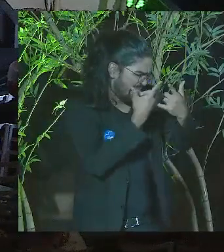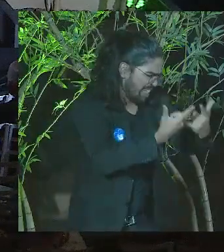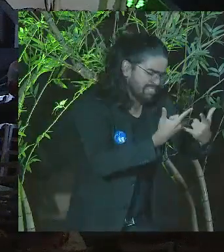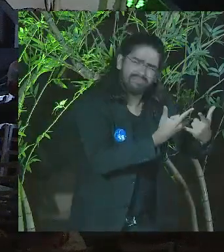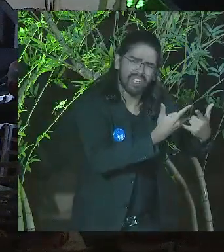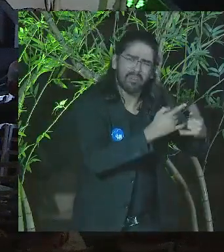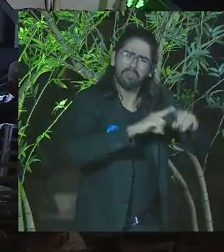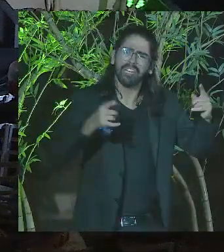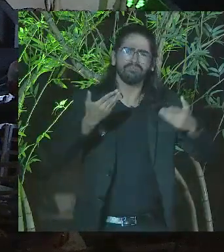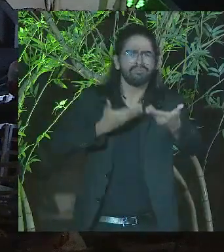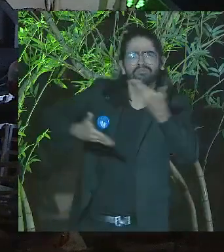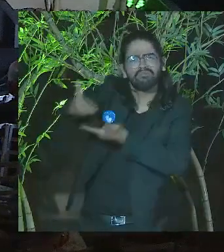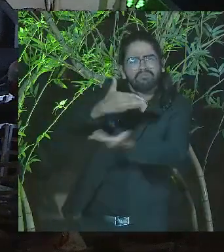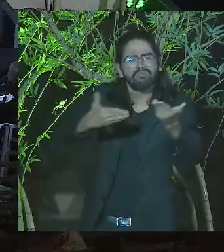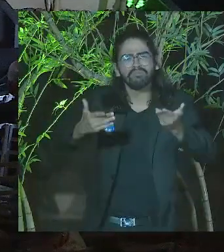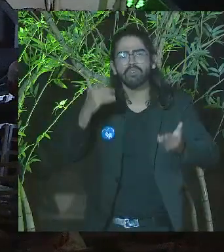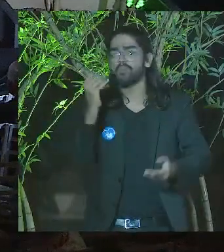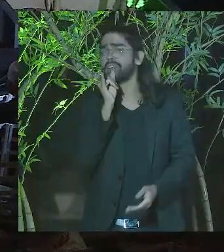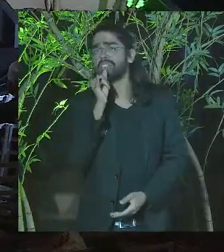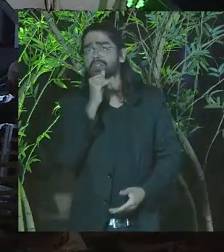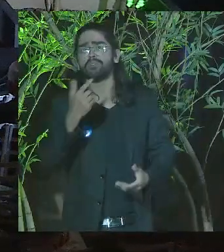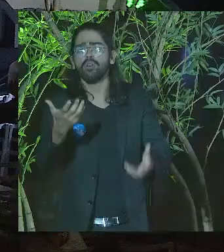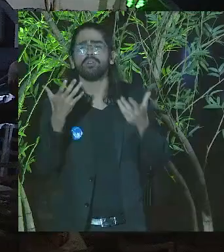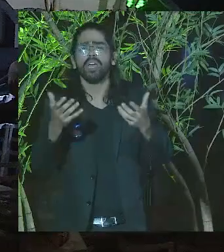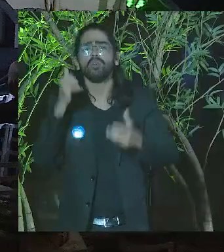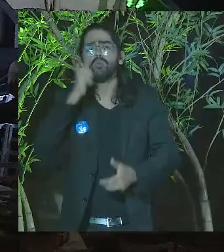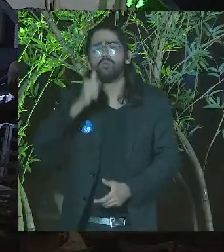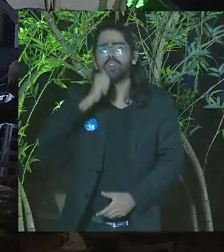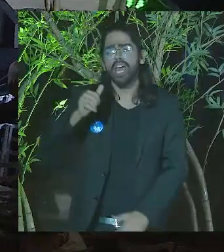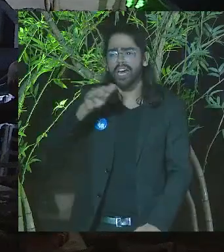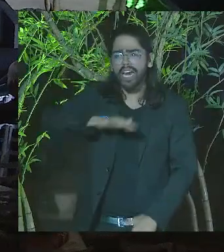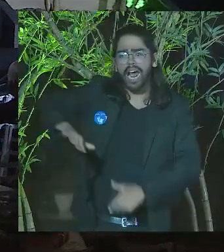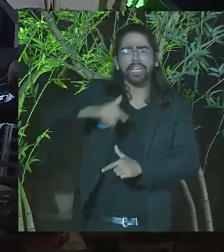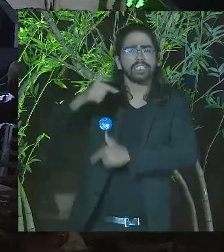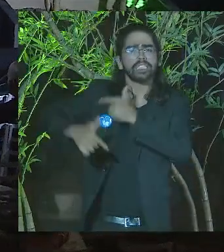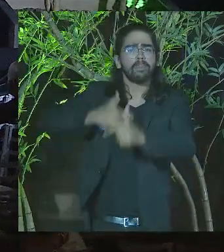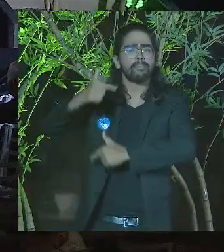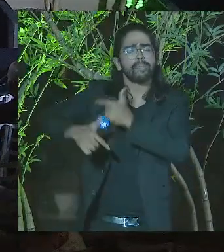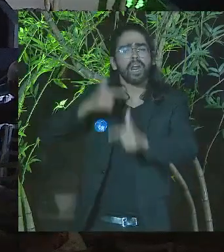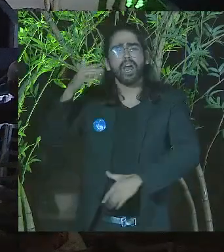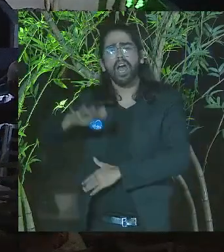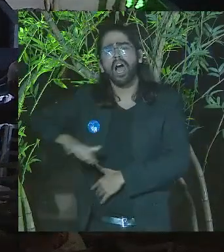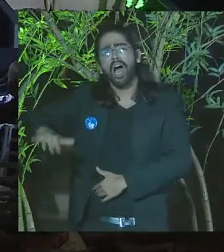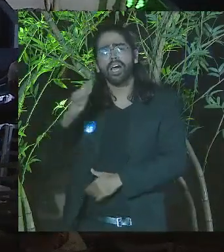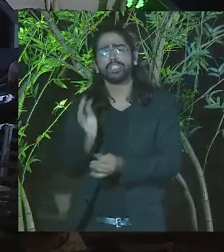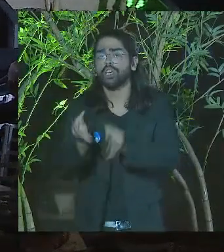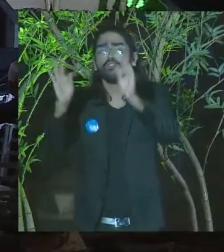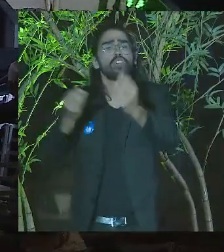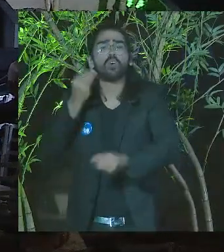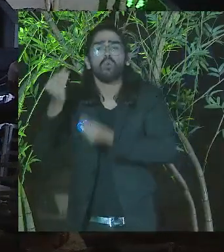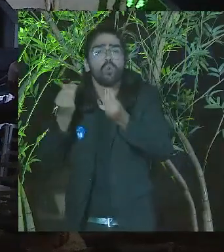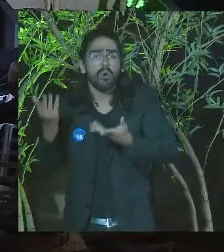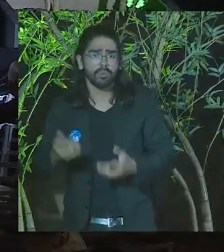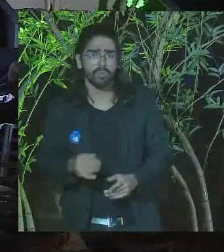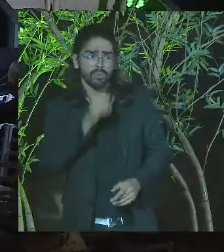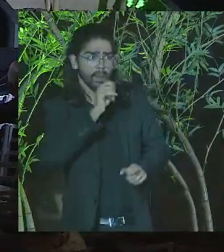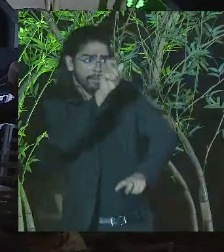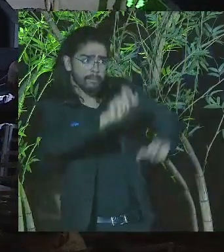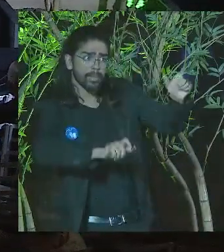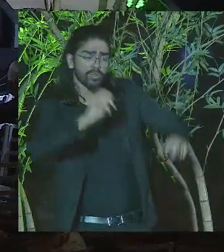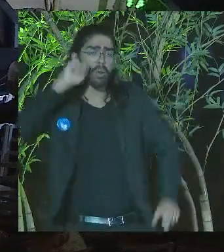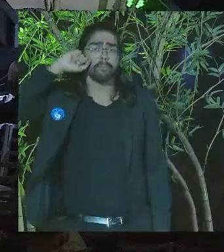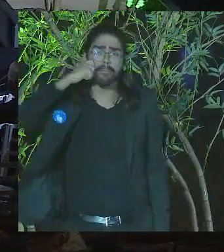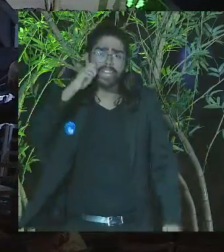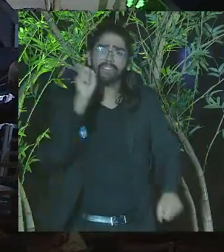mais. Como que a gente tem que falar para ter mais mulheres na tecnologia, para que a gente possa desafiar essas lógicas, para ter mais pessoas negras